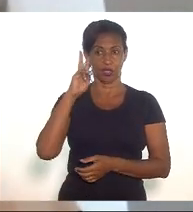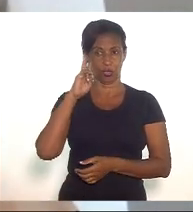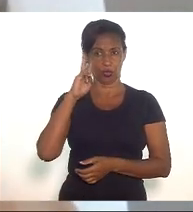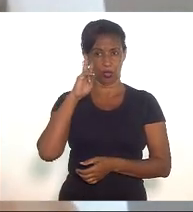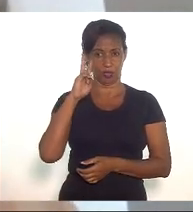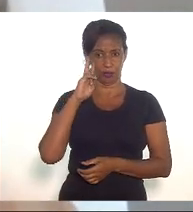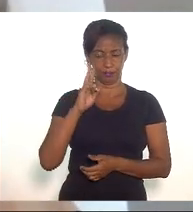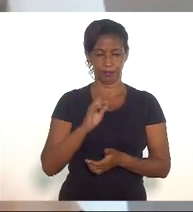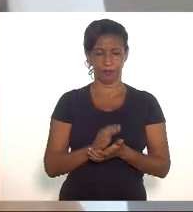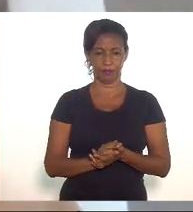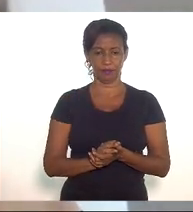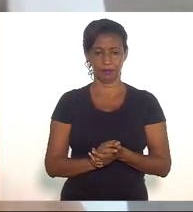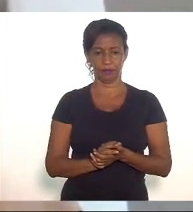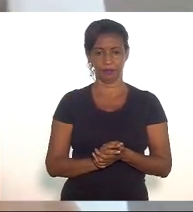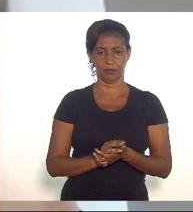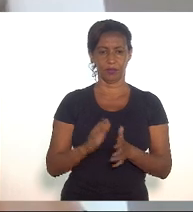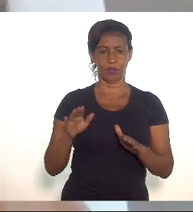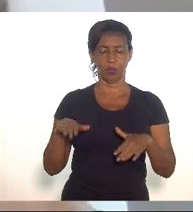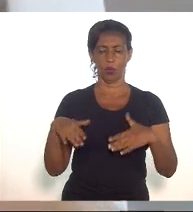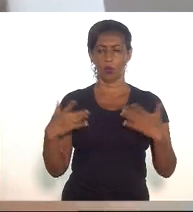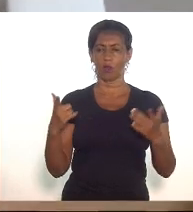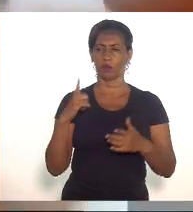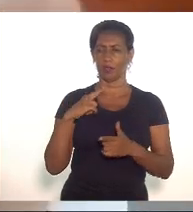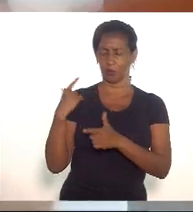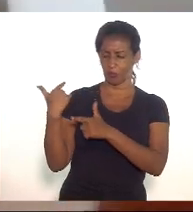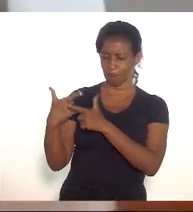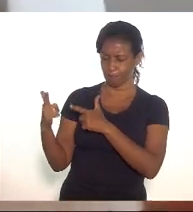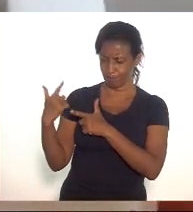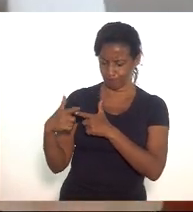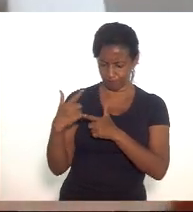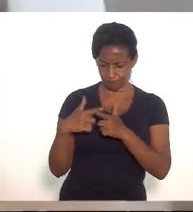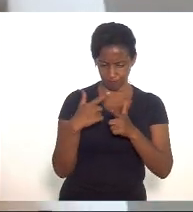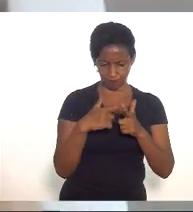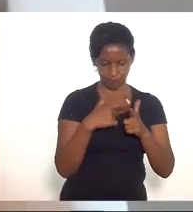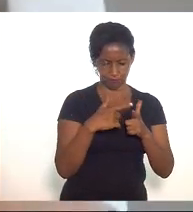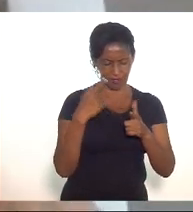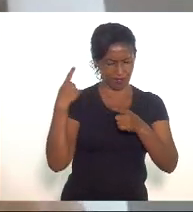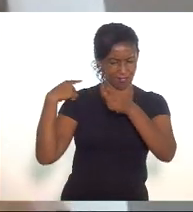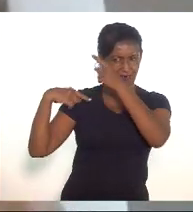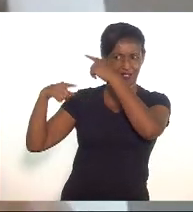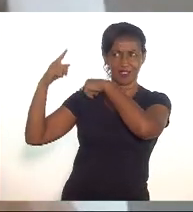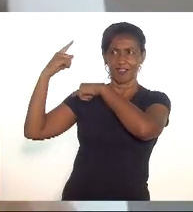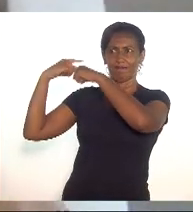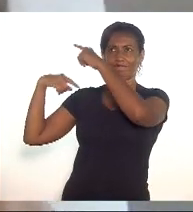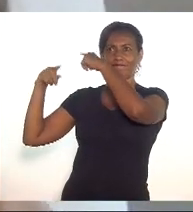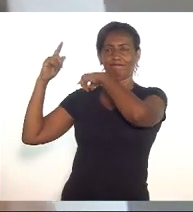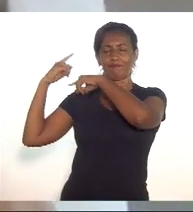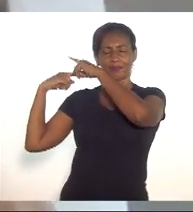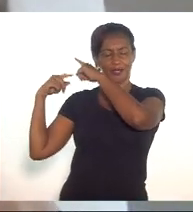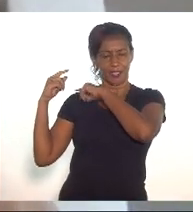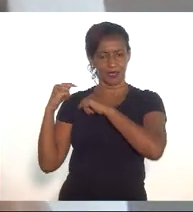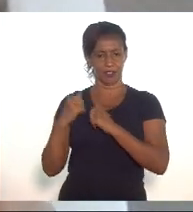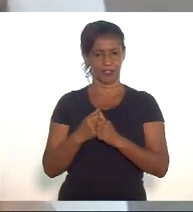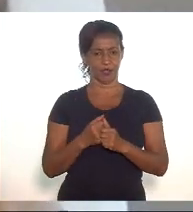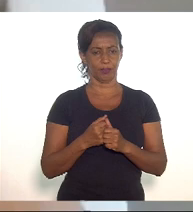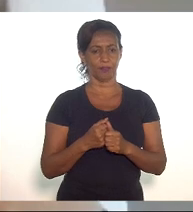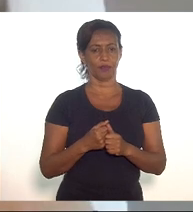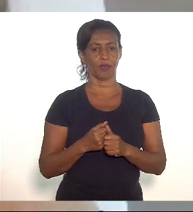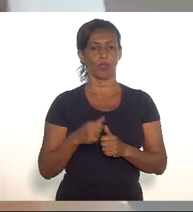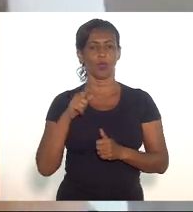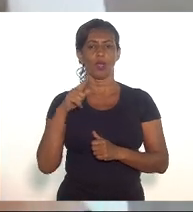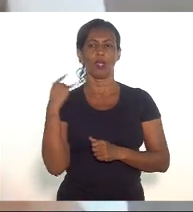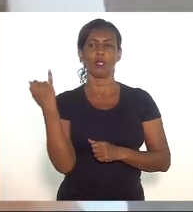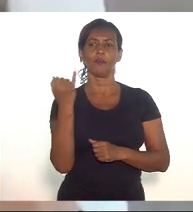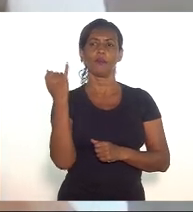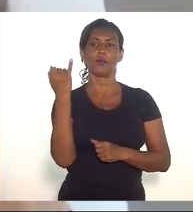Historicamente, quando temos crises, e isso vai lá atrás, e podemos usar o plano Marshall, o papel do Estado